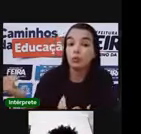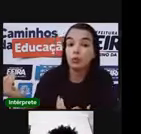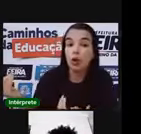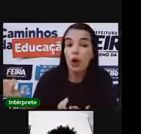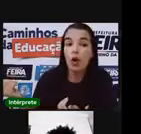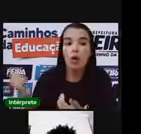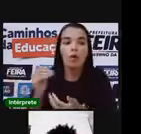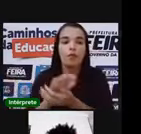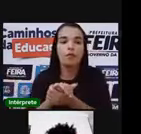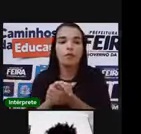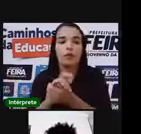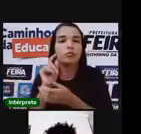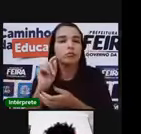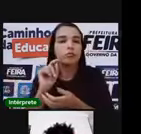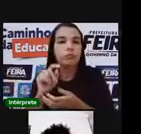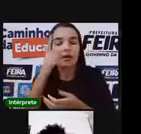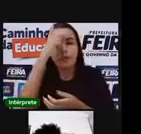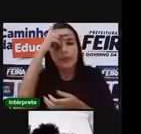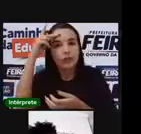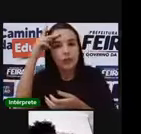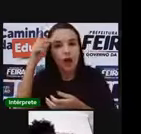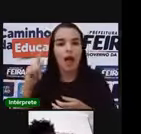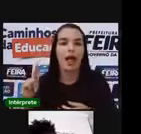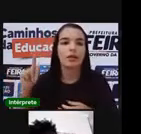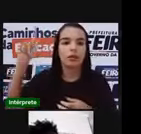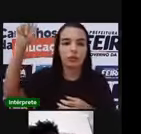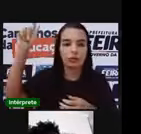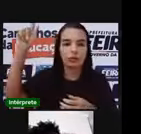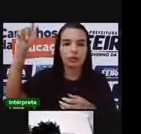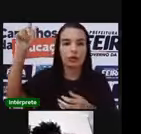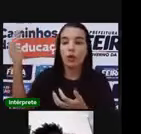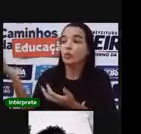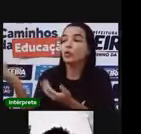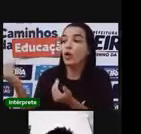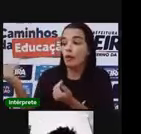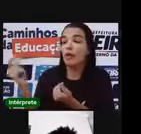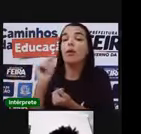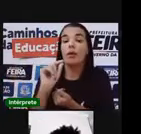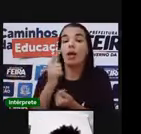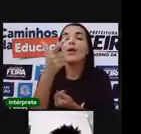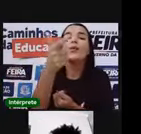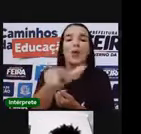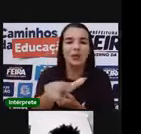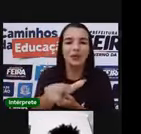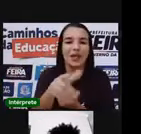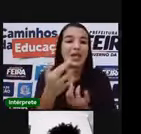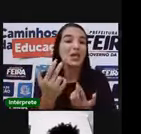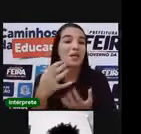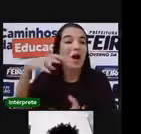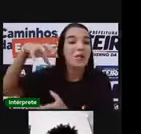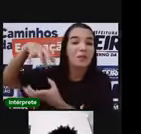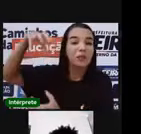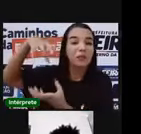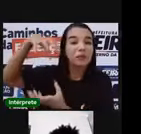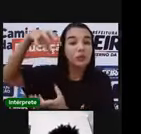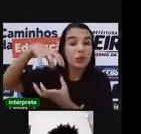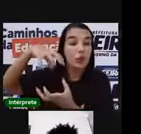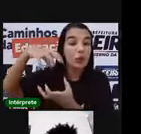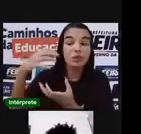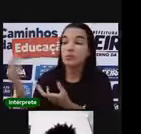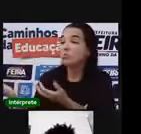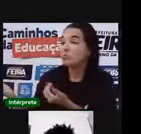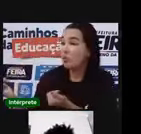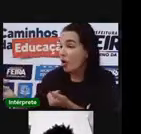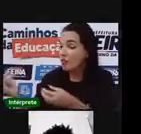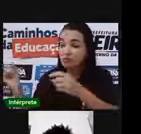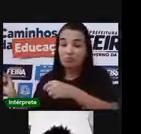para a pessoa adulta, o jovem é o outro. Assim como o idoso também é para o jovem, ou para essa pessoa